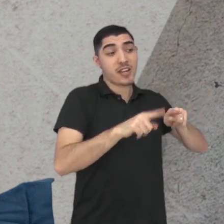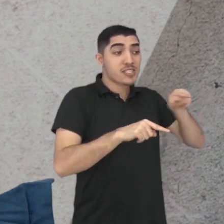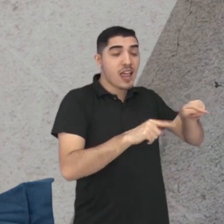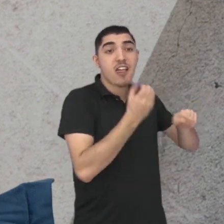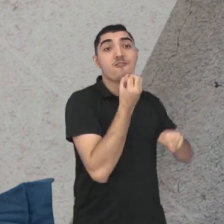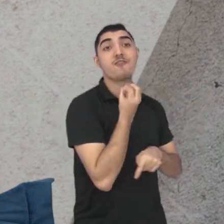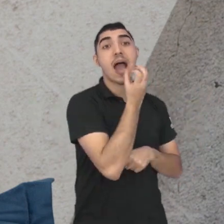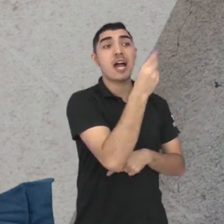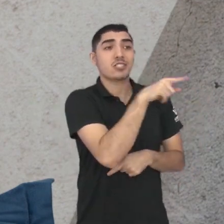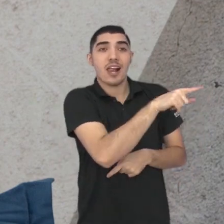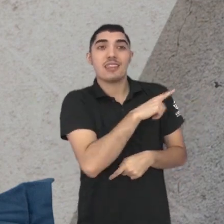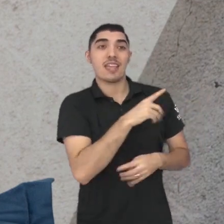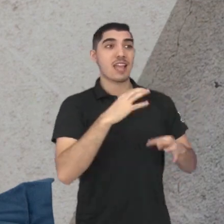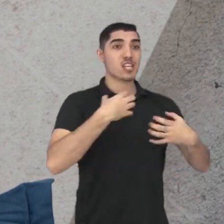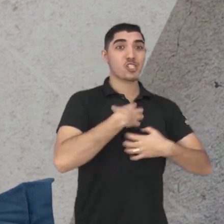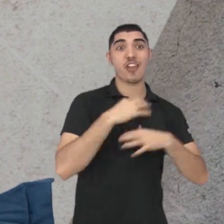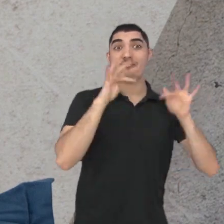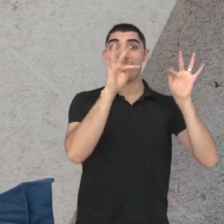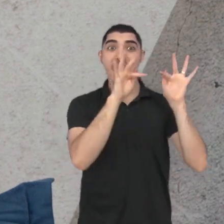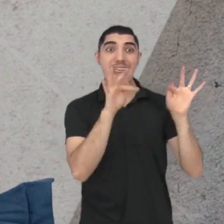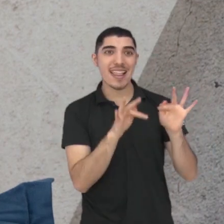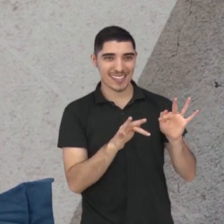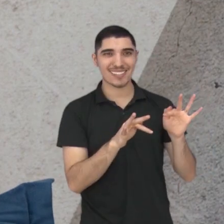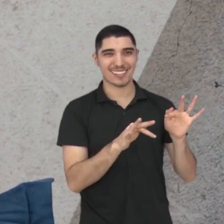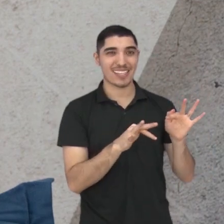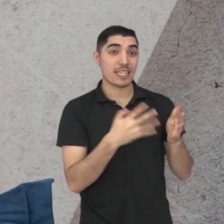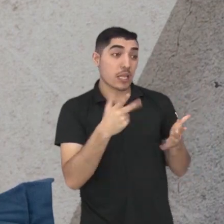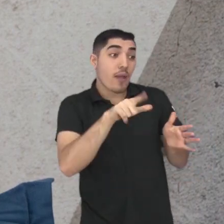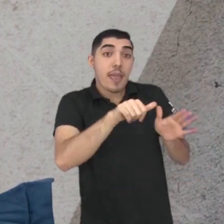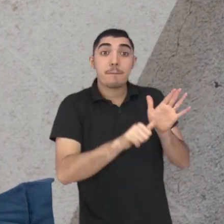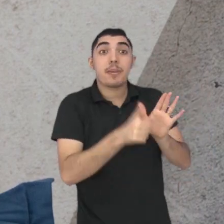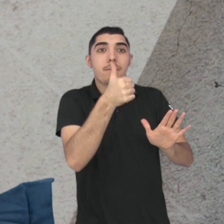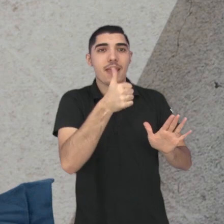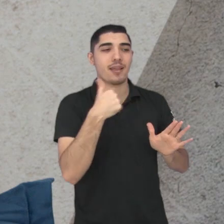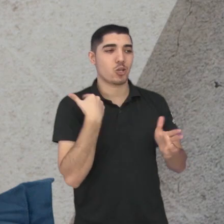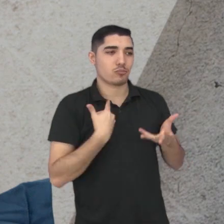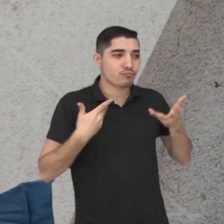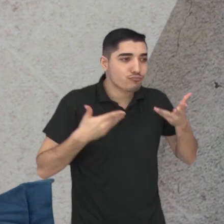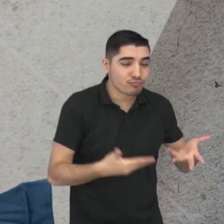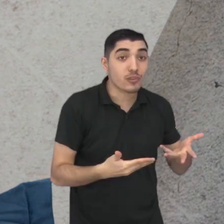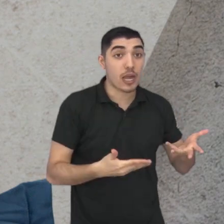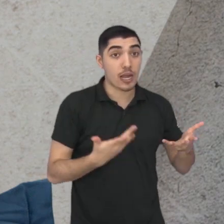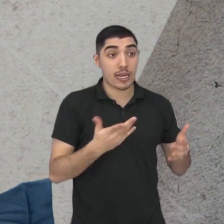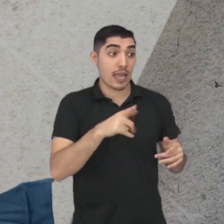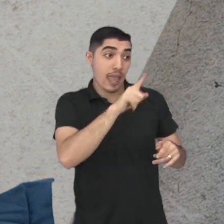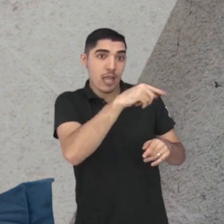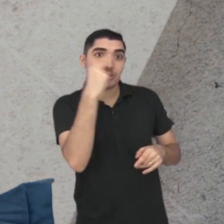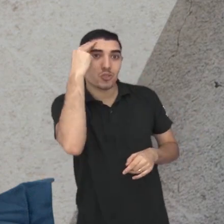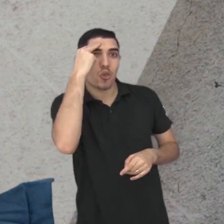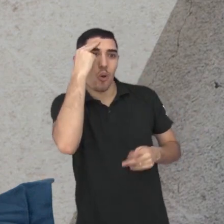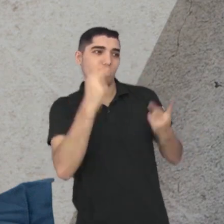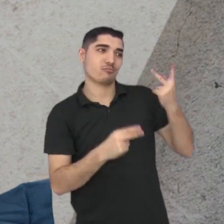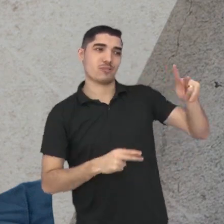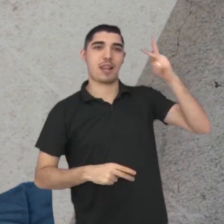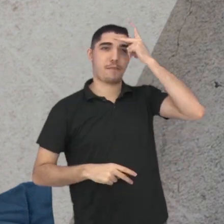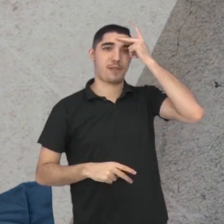aquele momento, ela sonhou com aquilo. Então a gente aprende no primeiro dia de faculdade. Quando a gente trabalha com turismo, a gente está lidando com sonhos, né? As pessoas